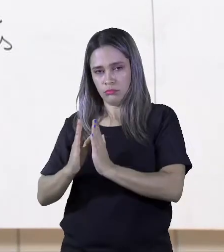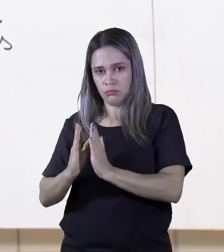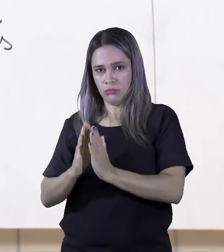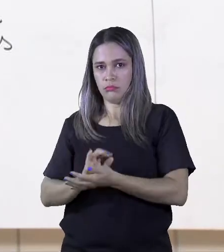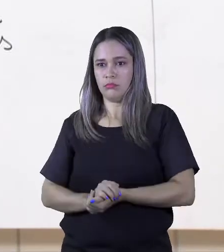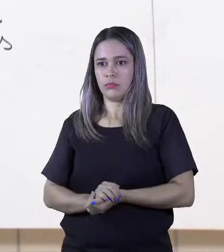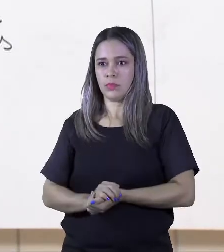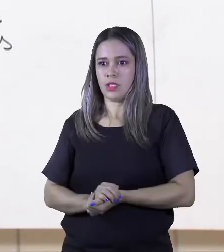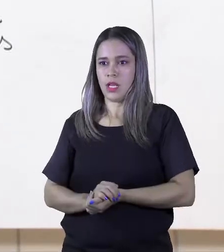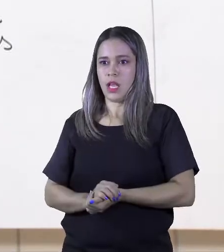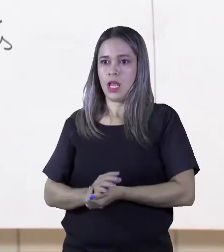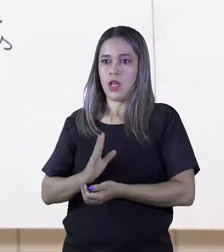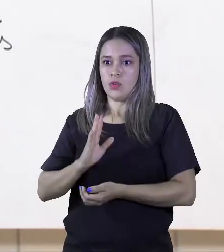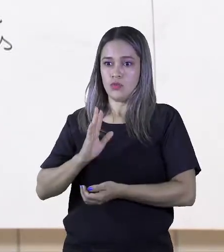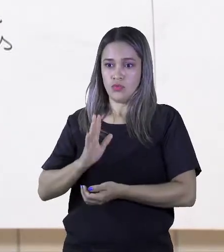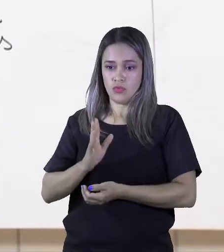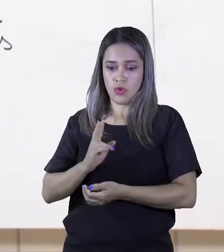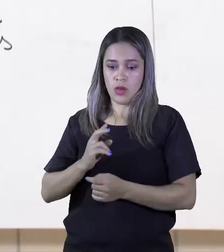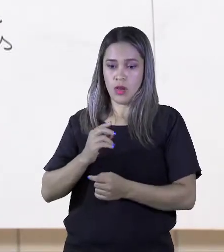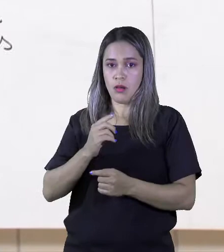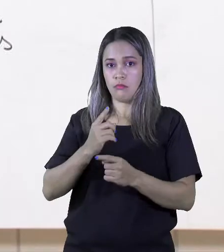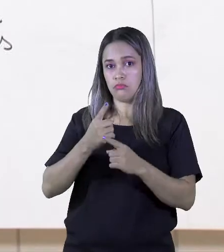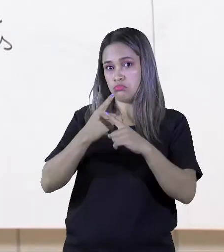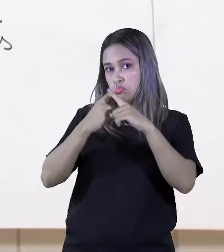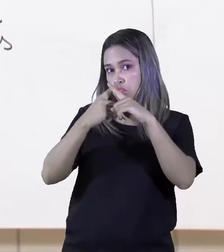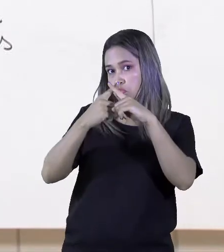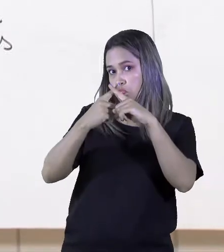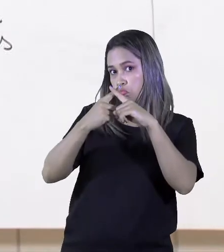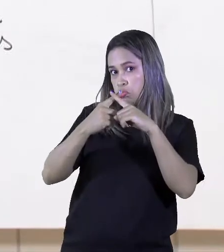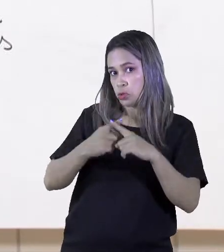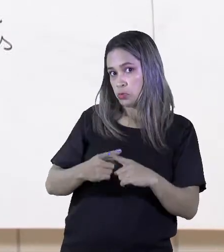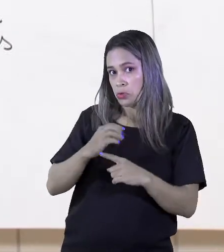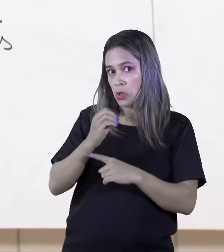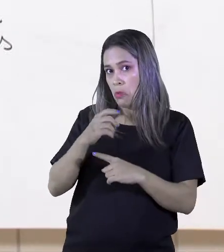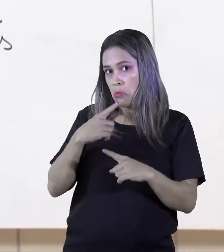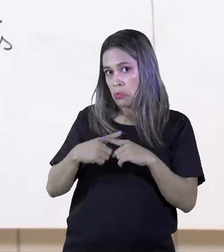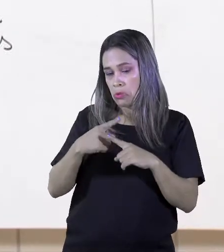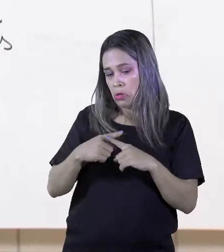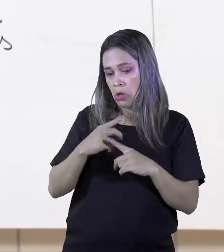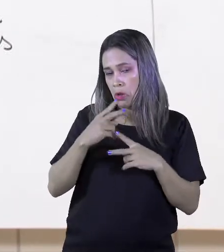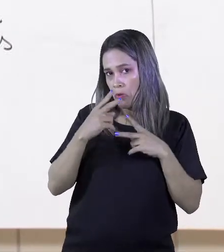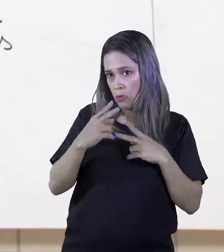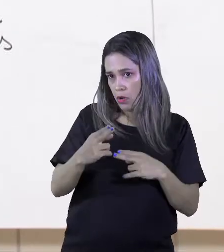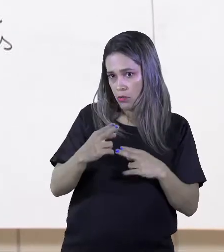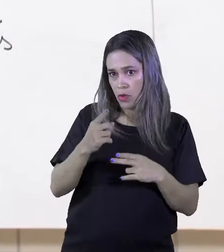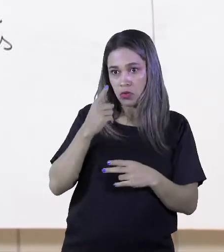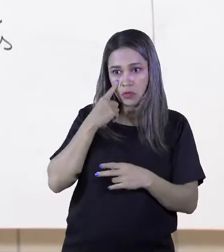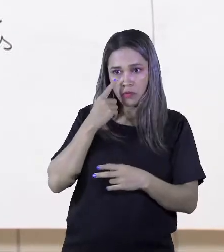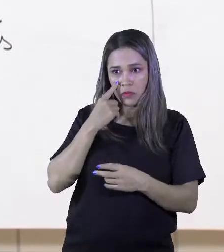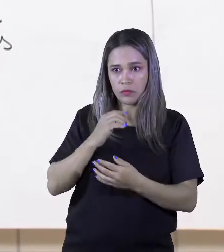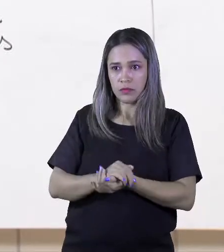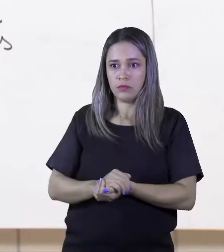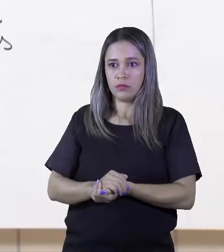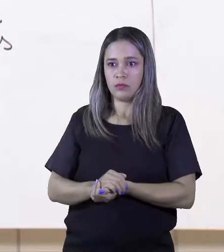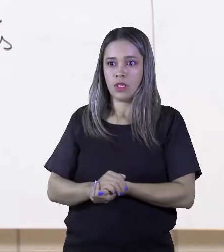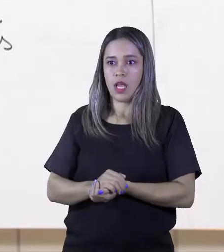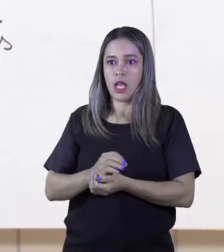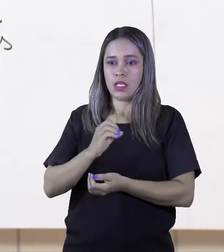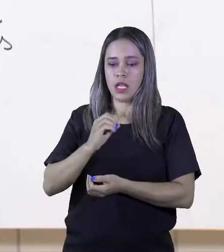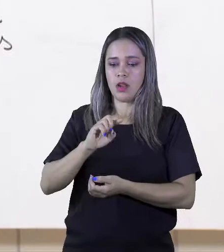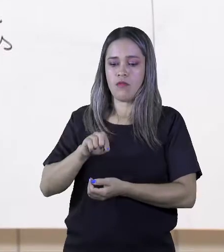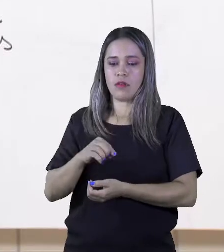aqui eu não multipliquei por 0, pessoal, porque vai dar a mesma coisa. Mas vamos só conferir aqui, ó. 0 vezes